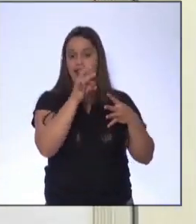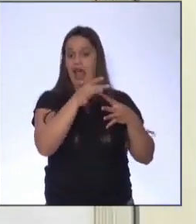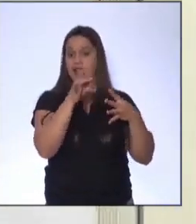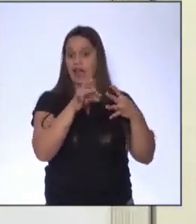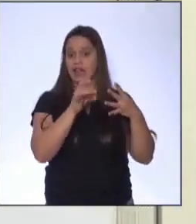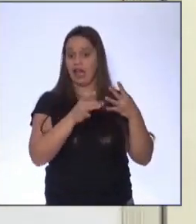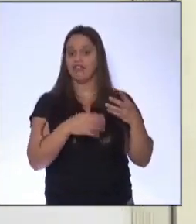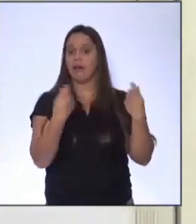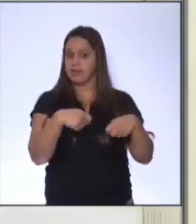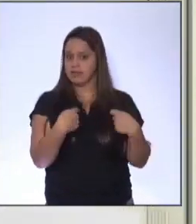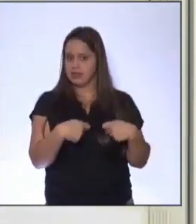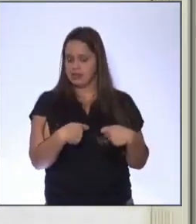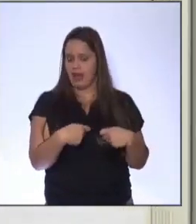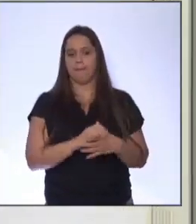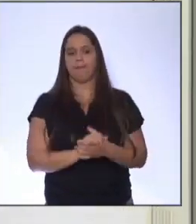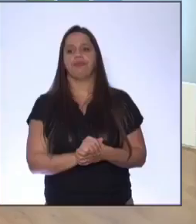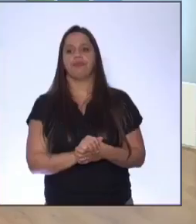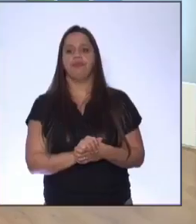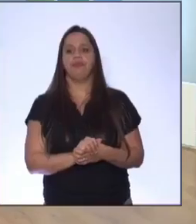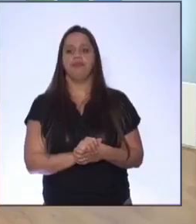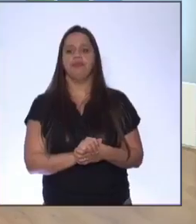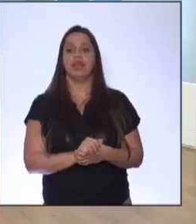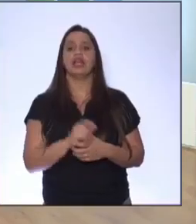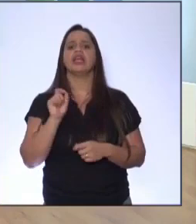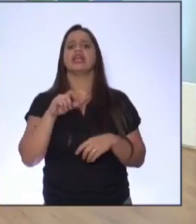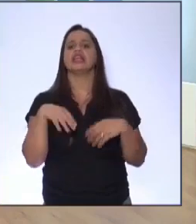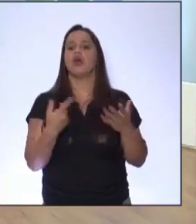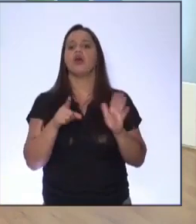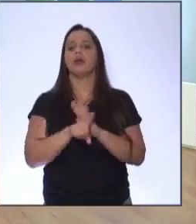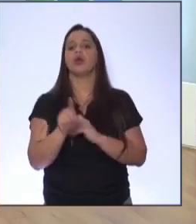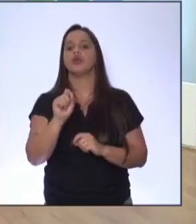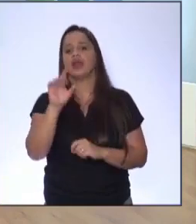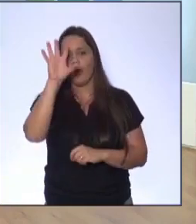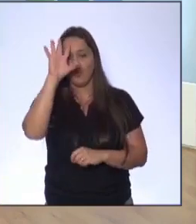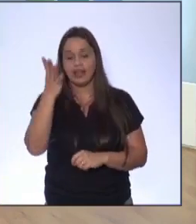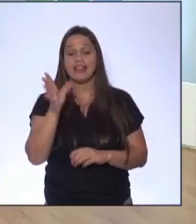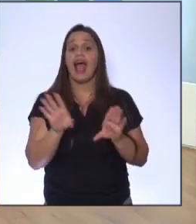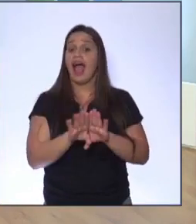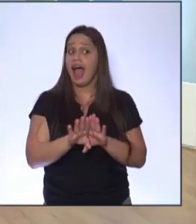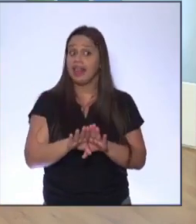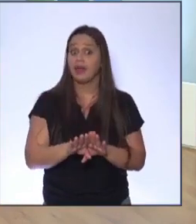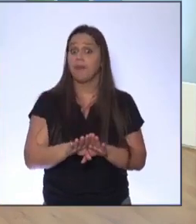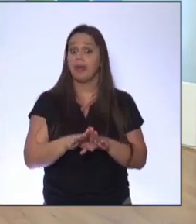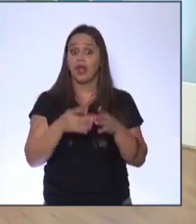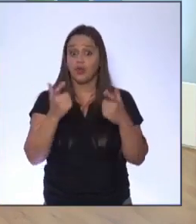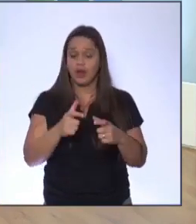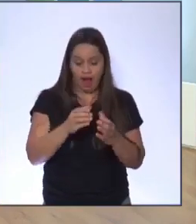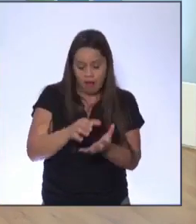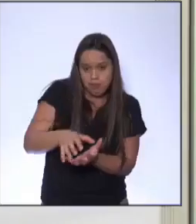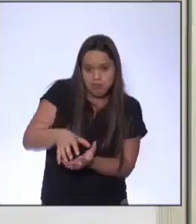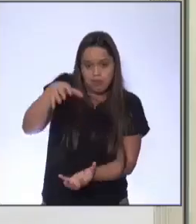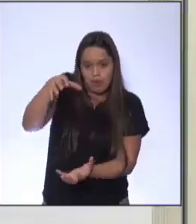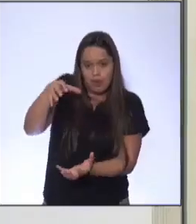e a água fervendo. Então, o que, que acontece? E uma garrafa, né, onde vocês vão